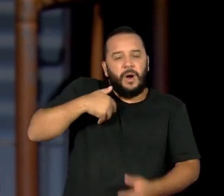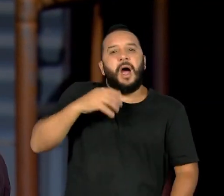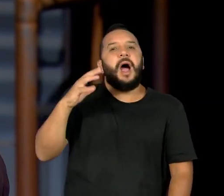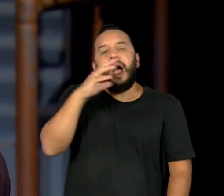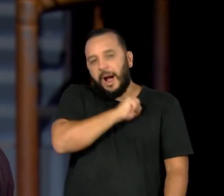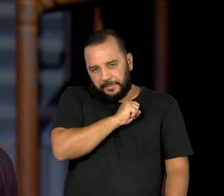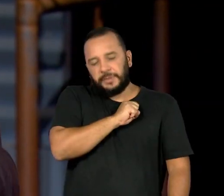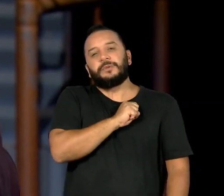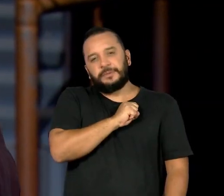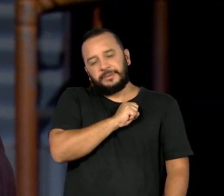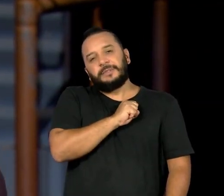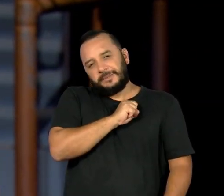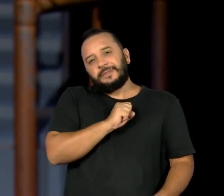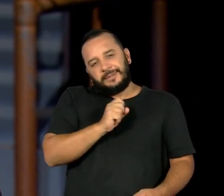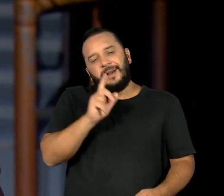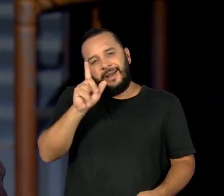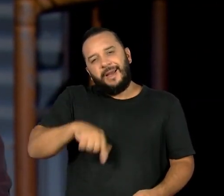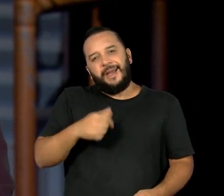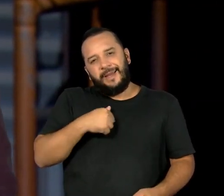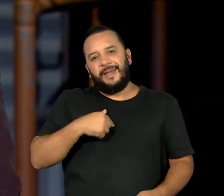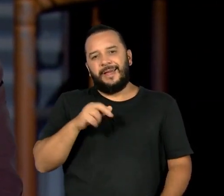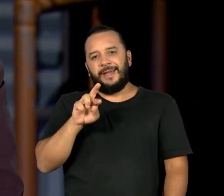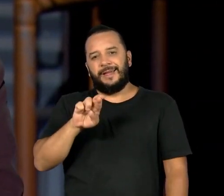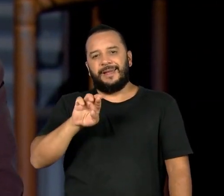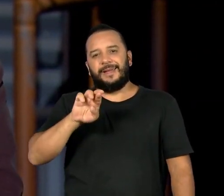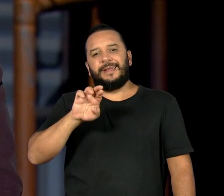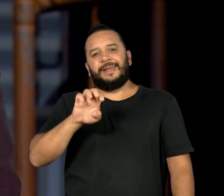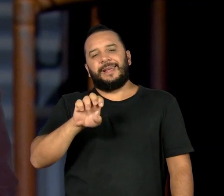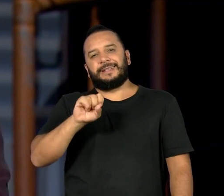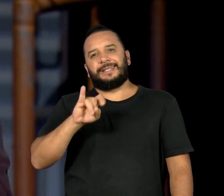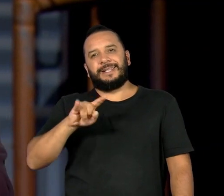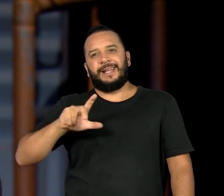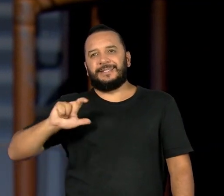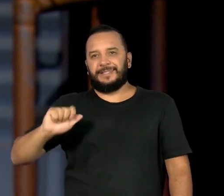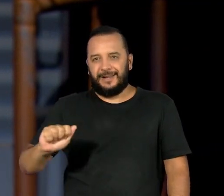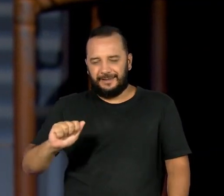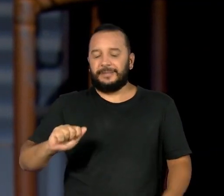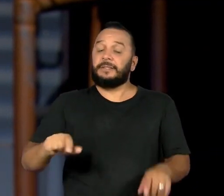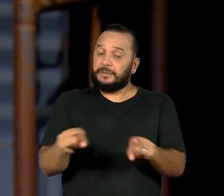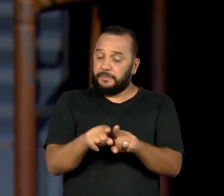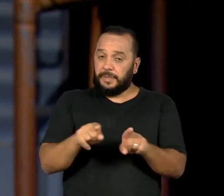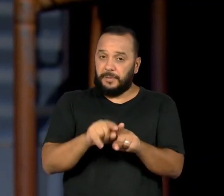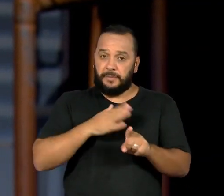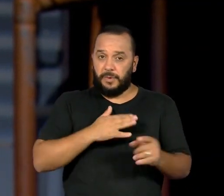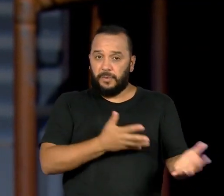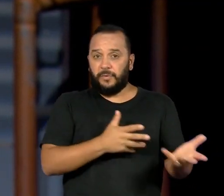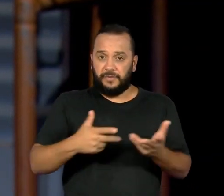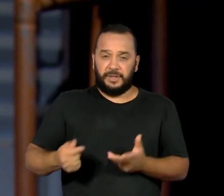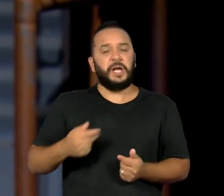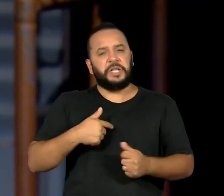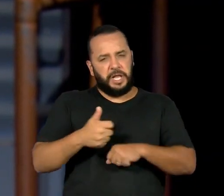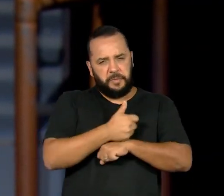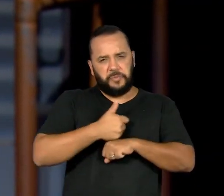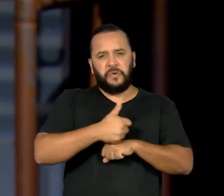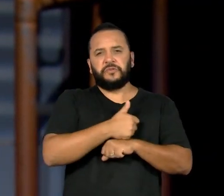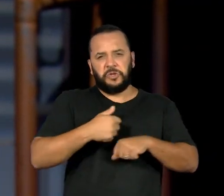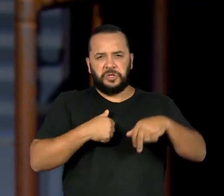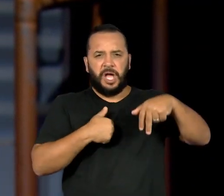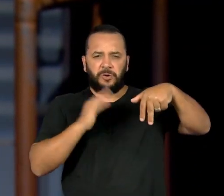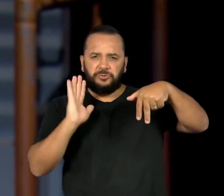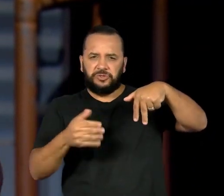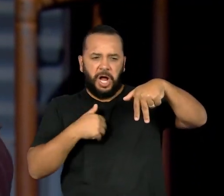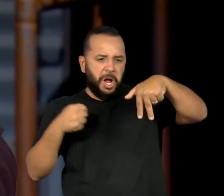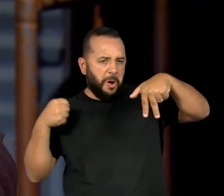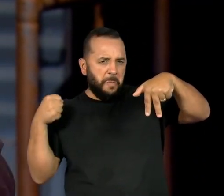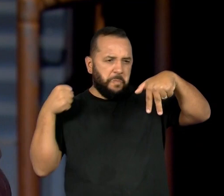depois, redondinha, pronta para outra. O meu convidado é mestre em resiliência. Mais de 30